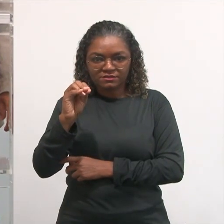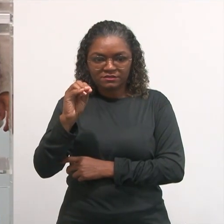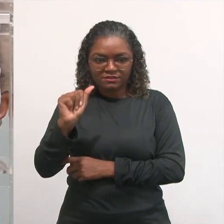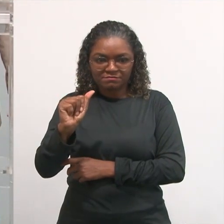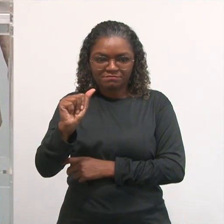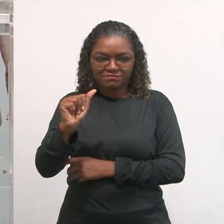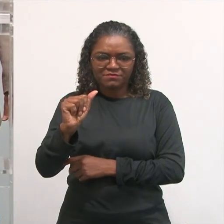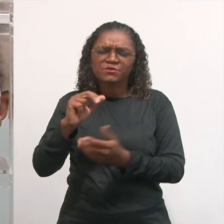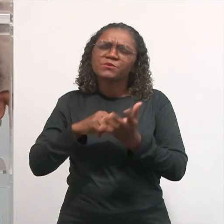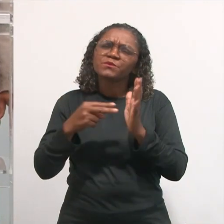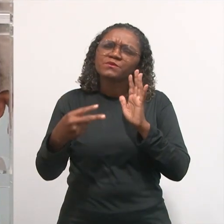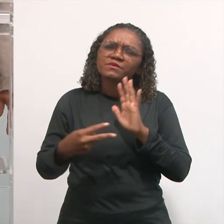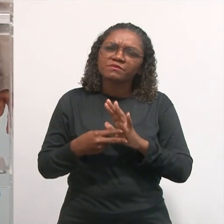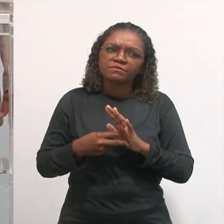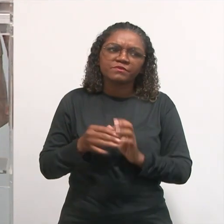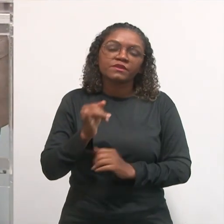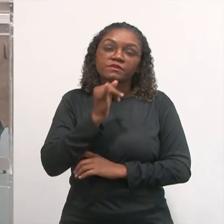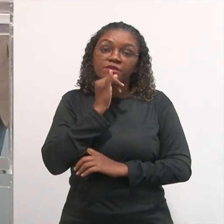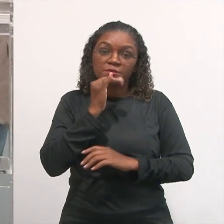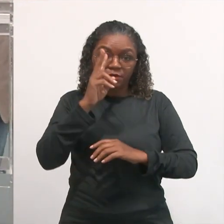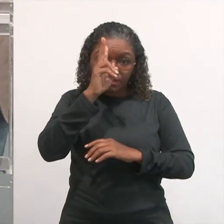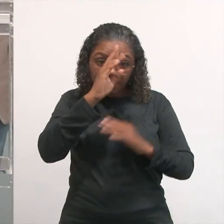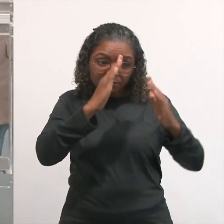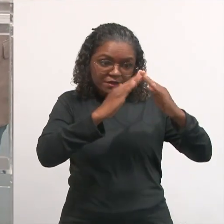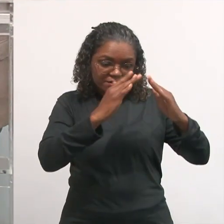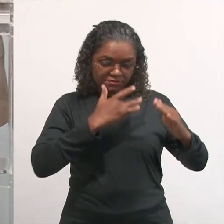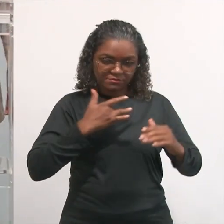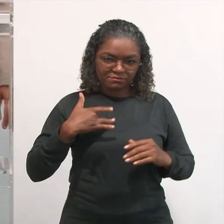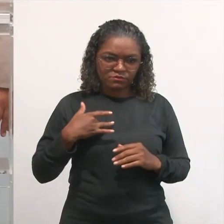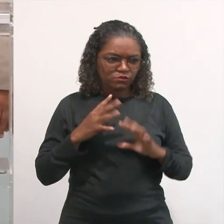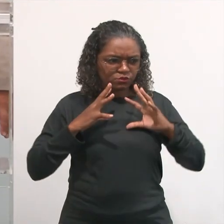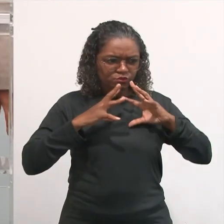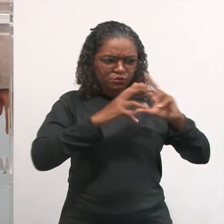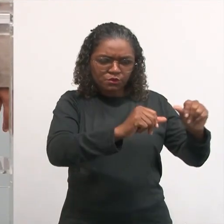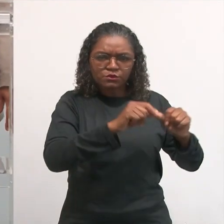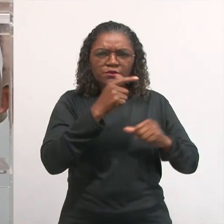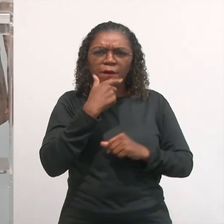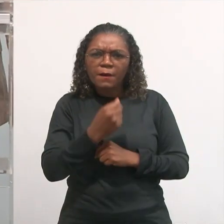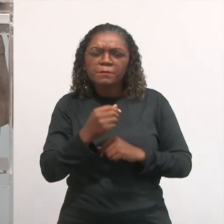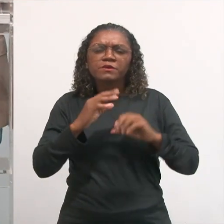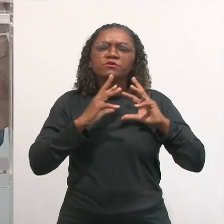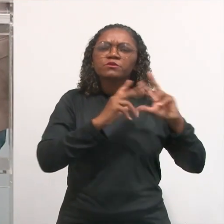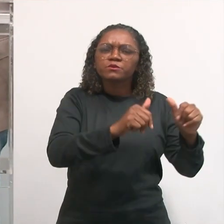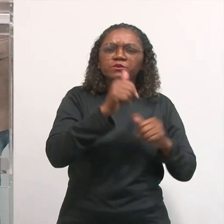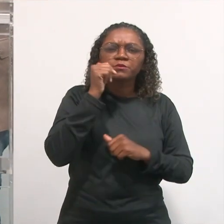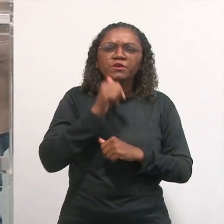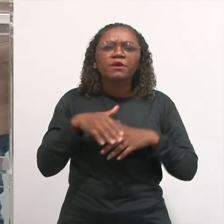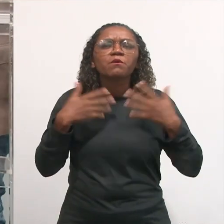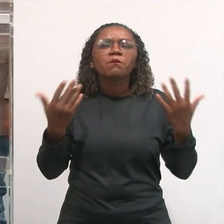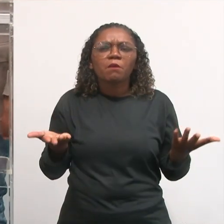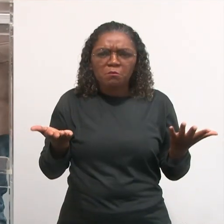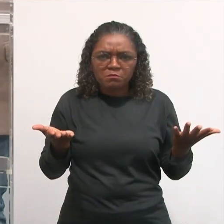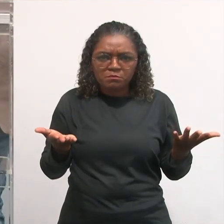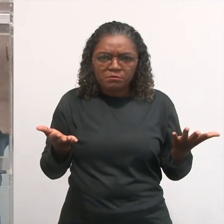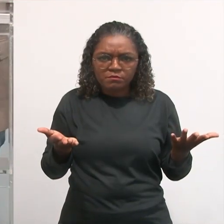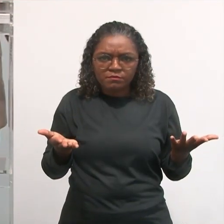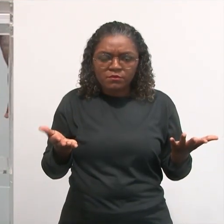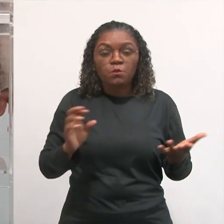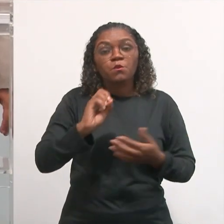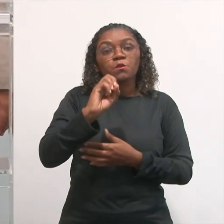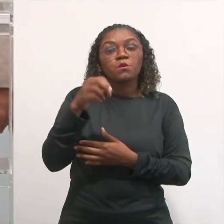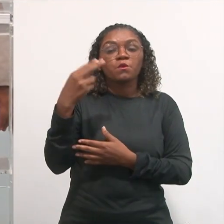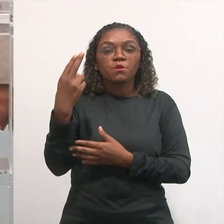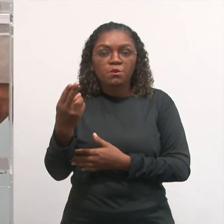masculino ou eles eram todos do sexo feminino? Entendeu? Por exemplo, eram